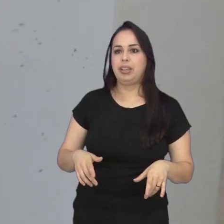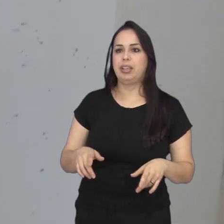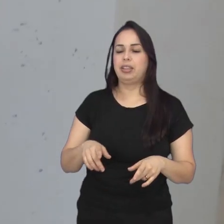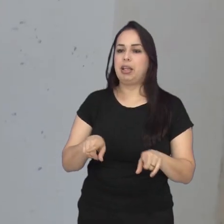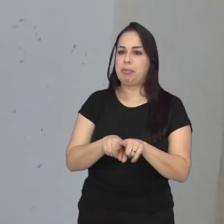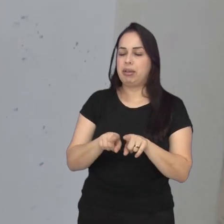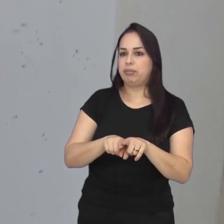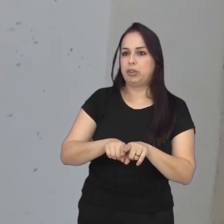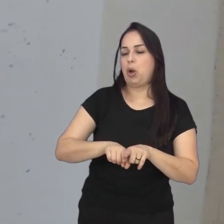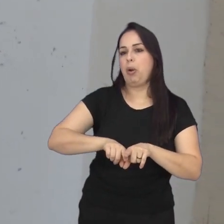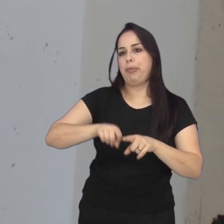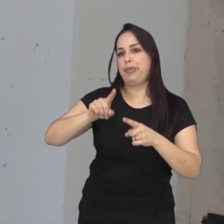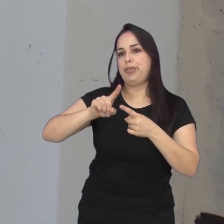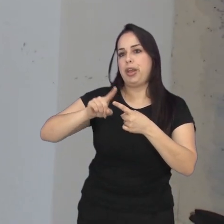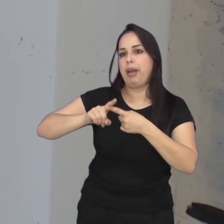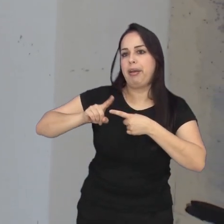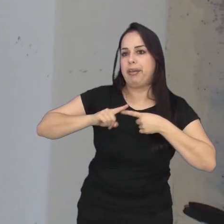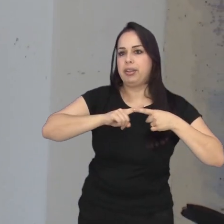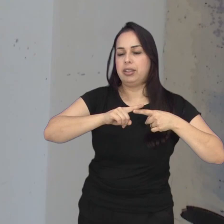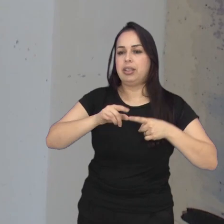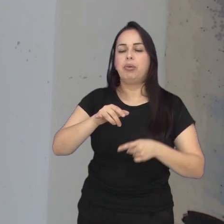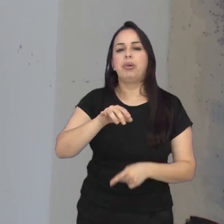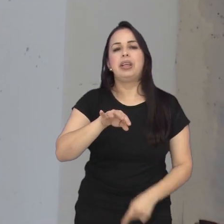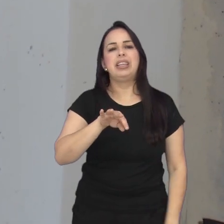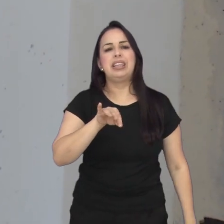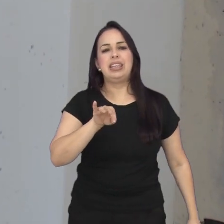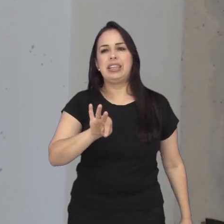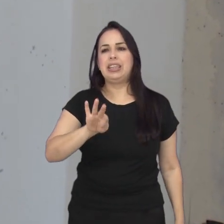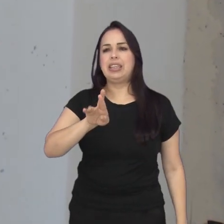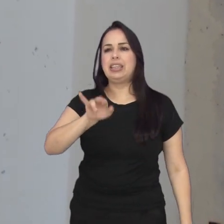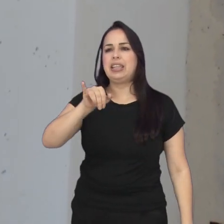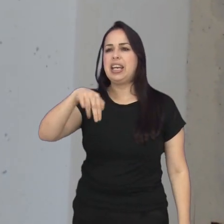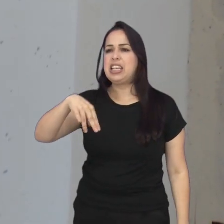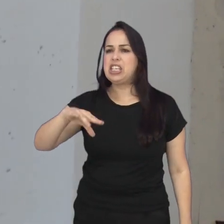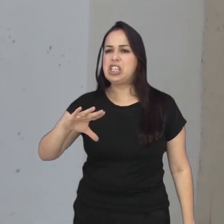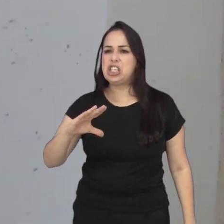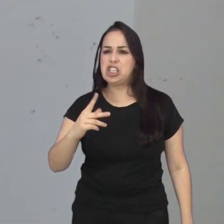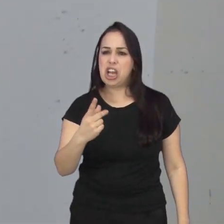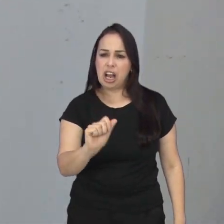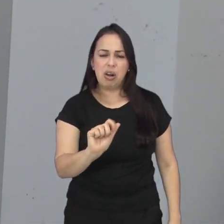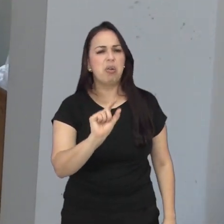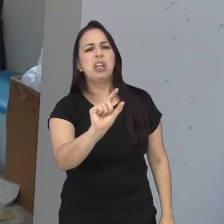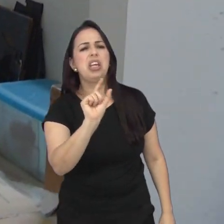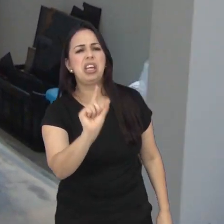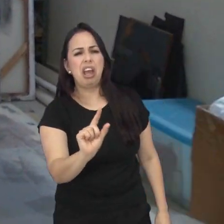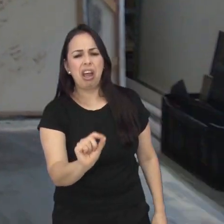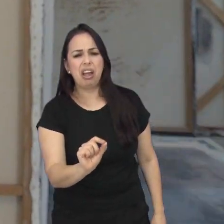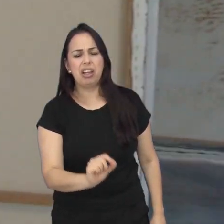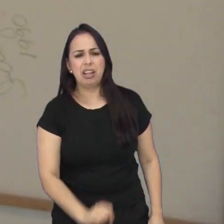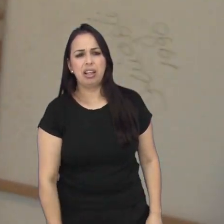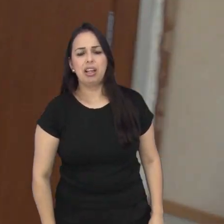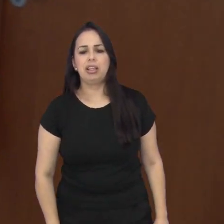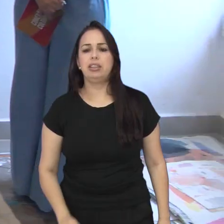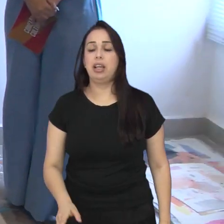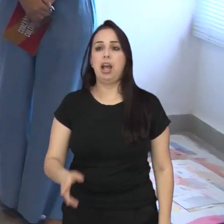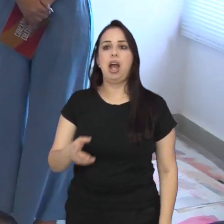Aí eu trabalho com trincha. Eu uso tinta. O que é trincha? Eu uso tinta.